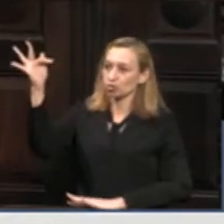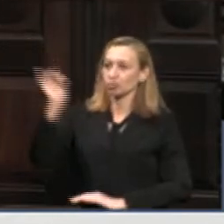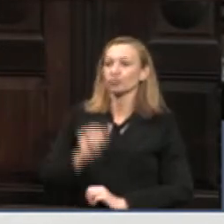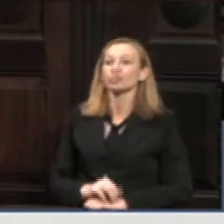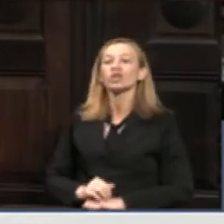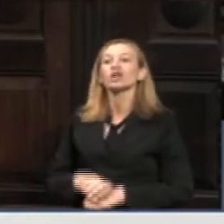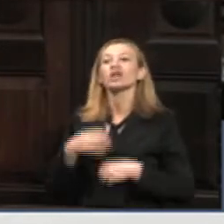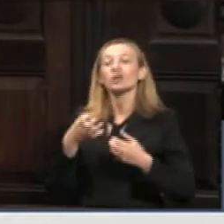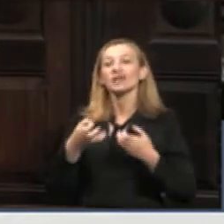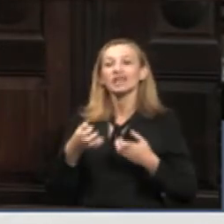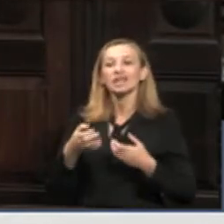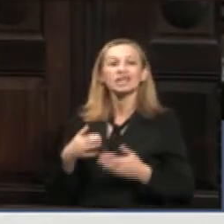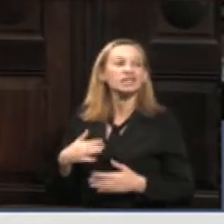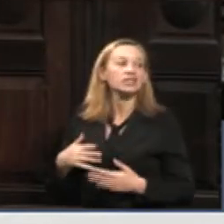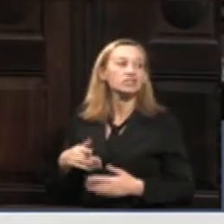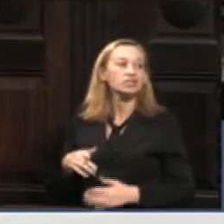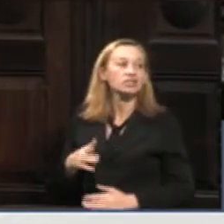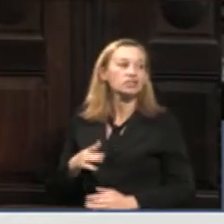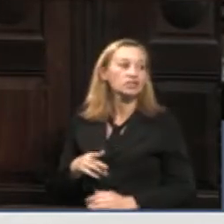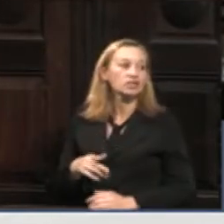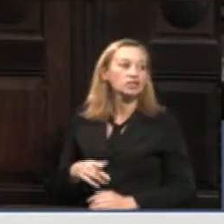queria desejar aqui, senhor presidente,